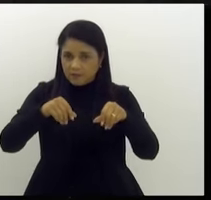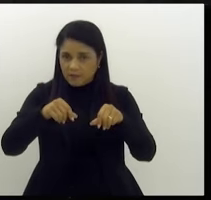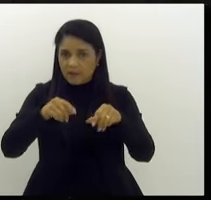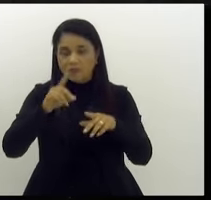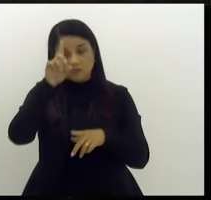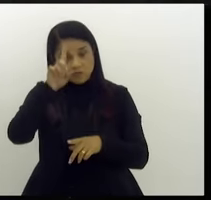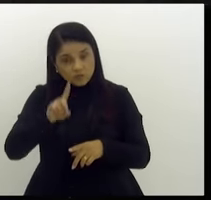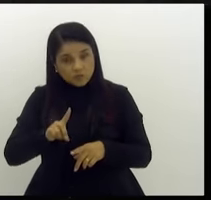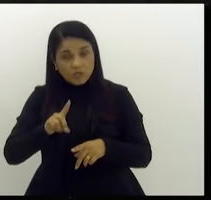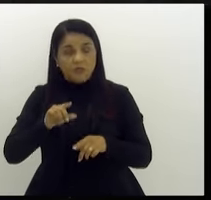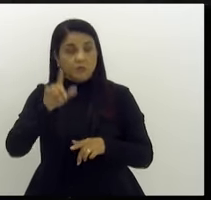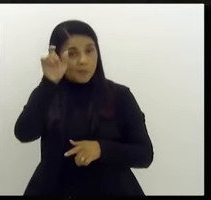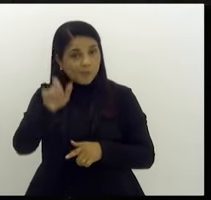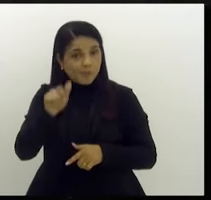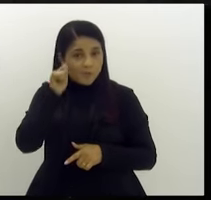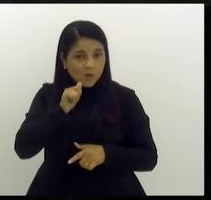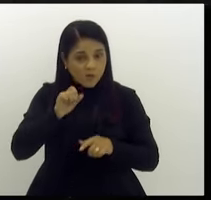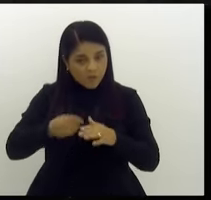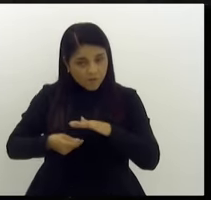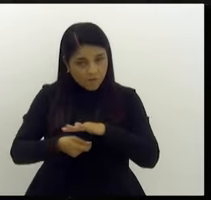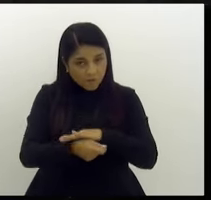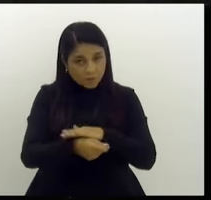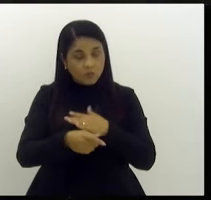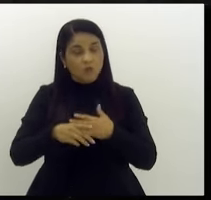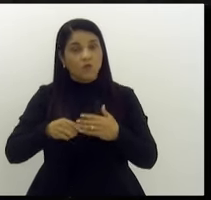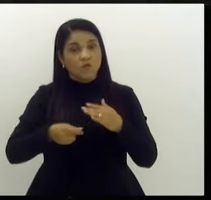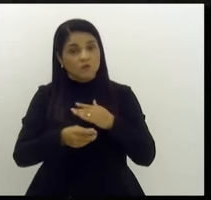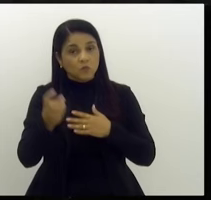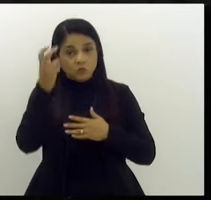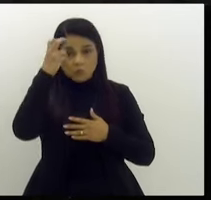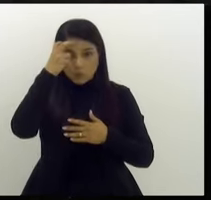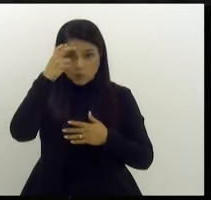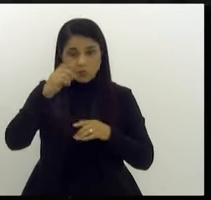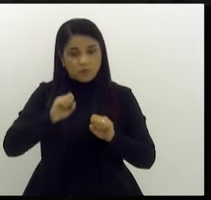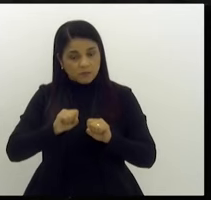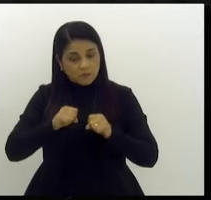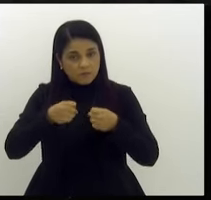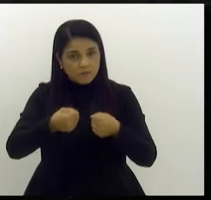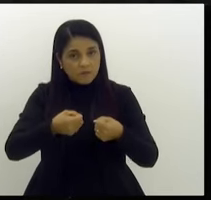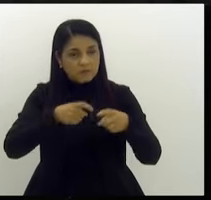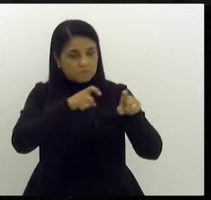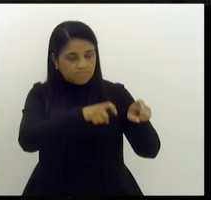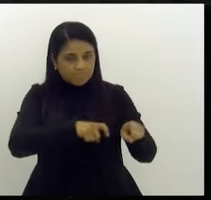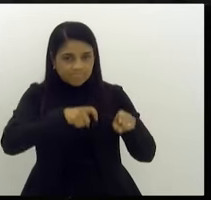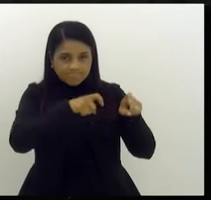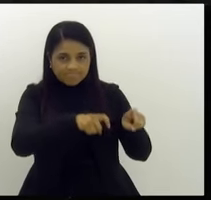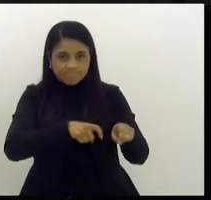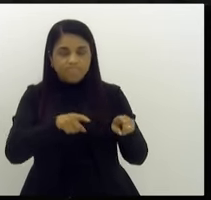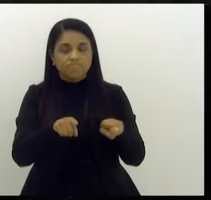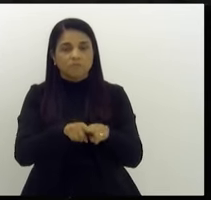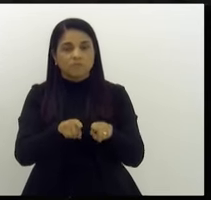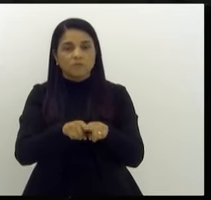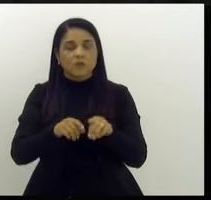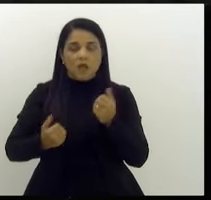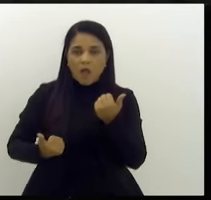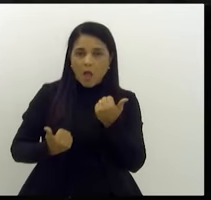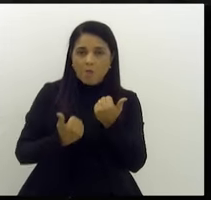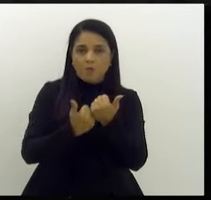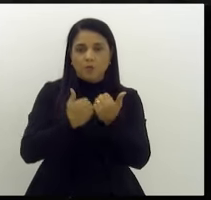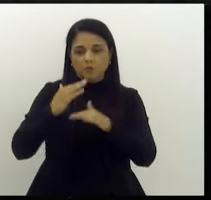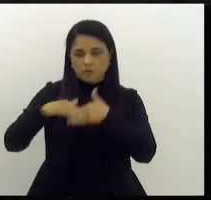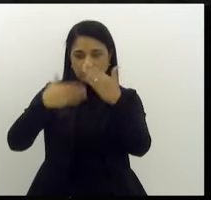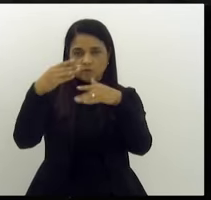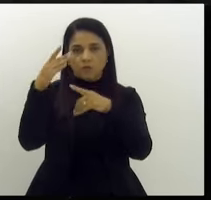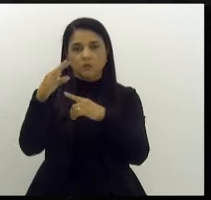das mulheres fundo da cultura fundo Estadual da Defesa agropecuária fundo de apoio ao desenvolvimento